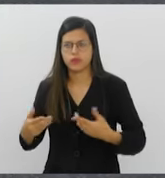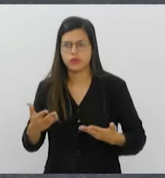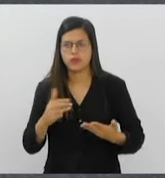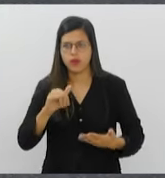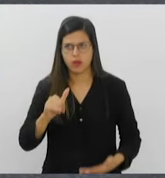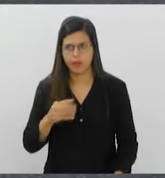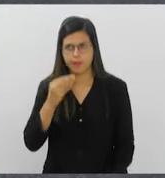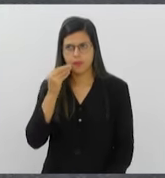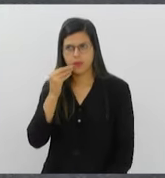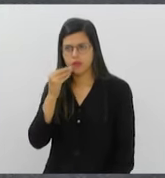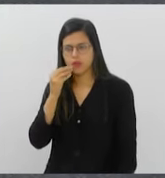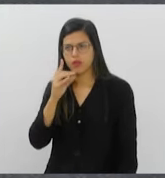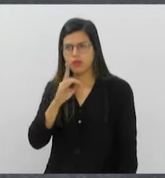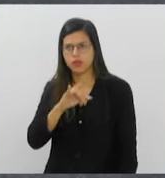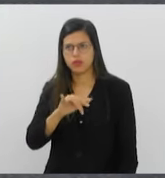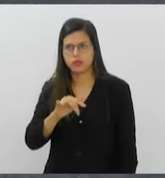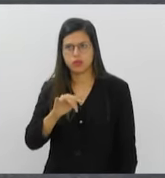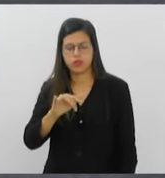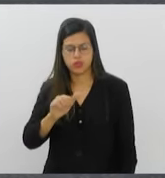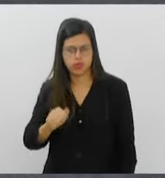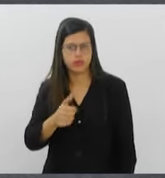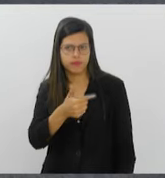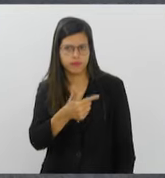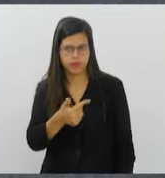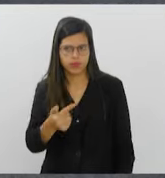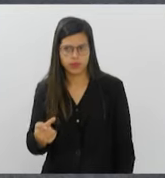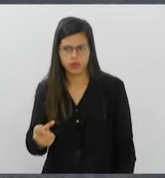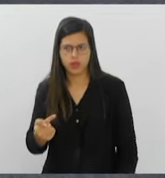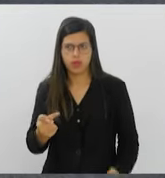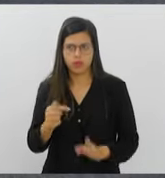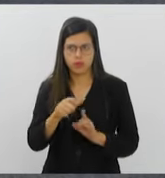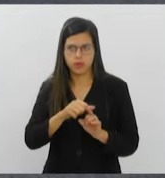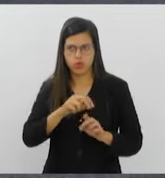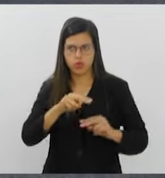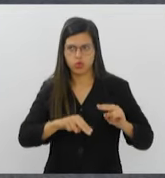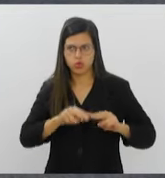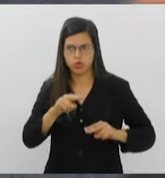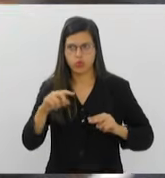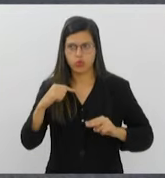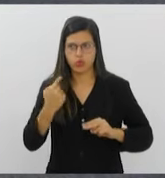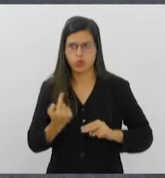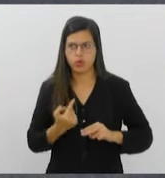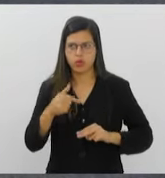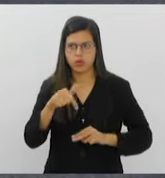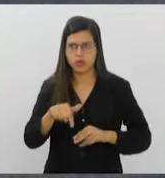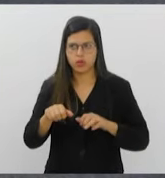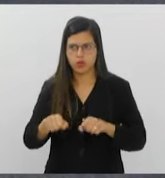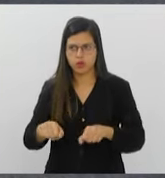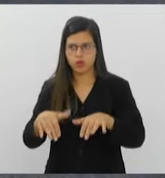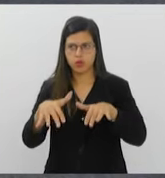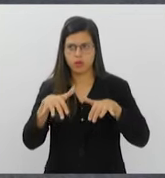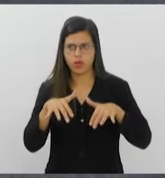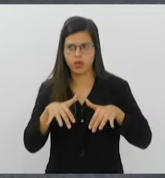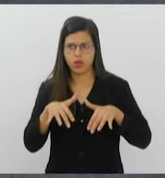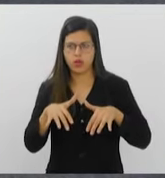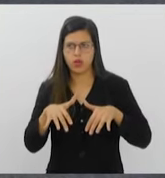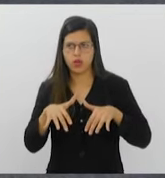aproveitar essa data de 27 de junho e dizer que nós estamos aqui no plenário com um grupo